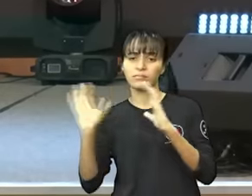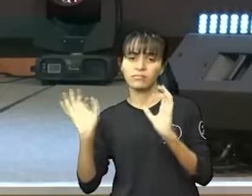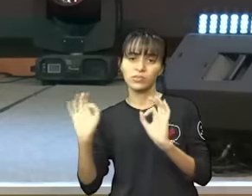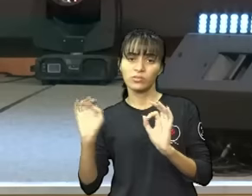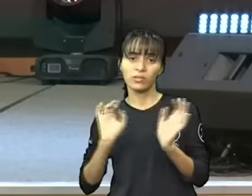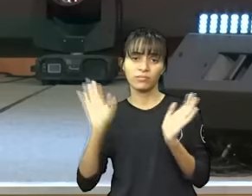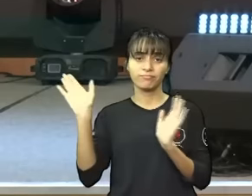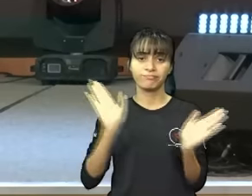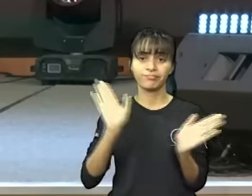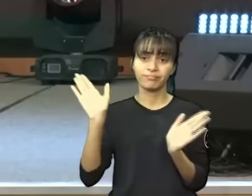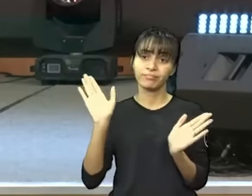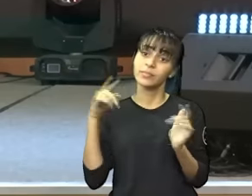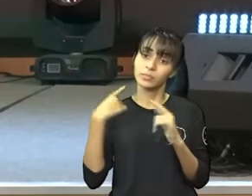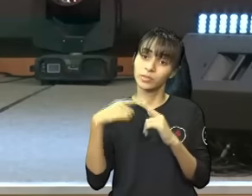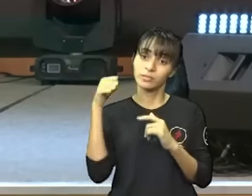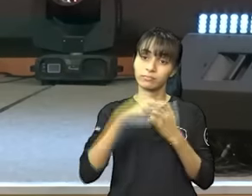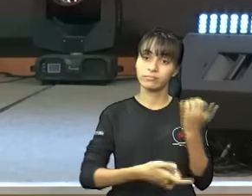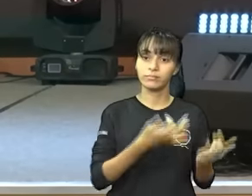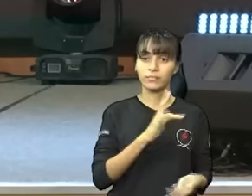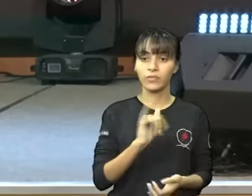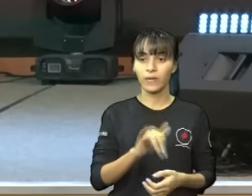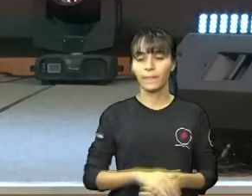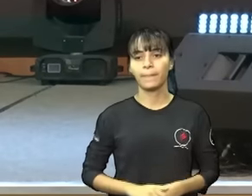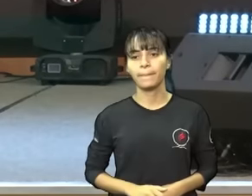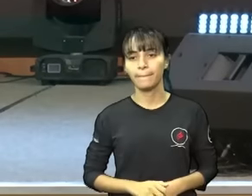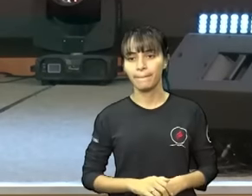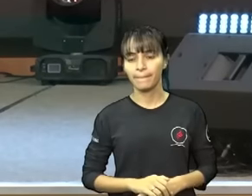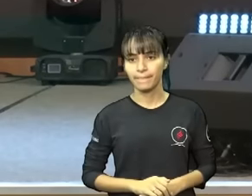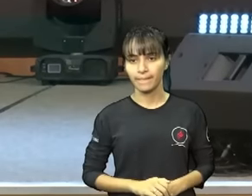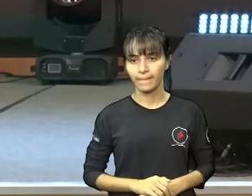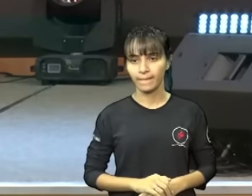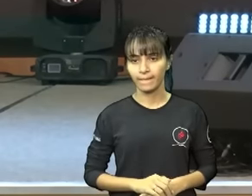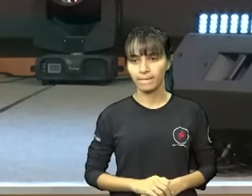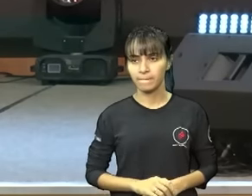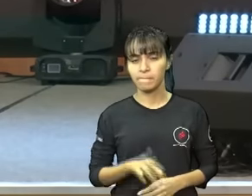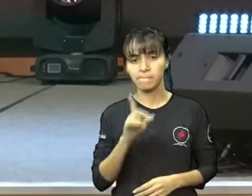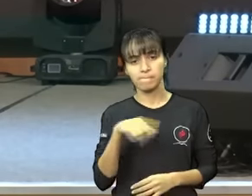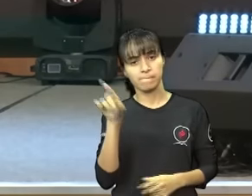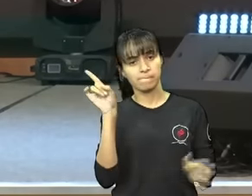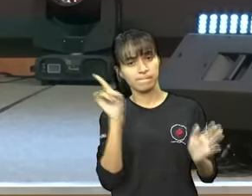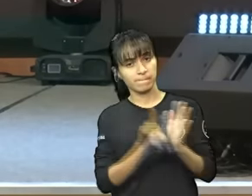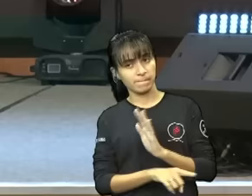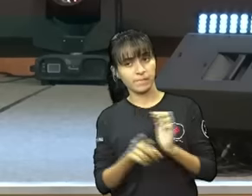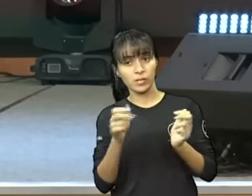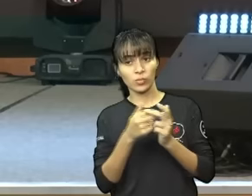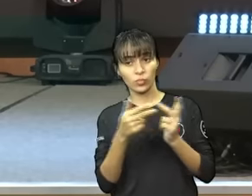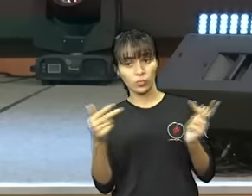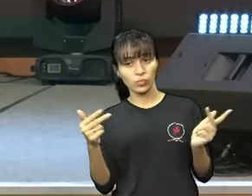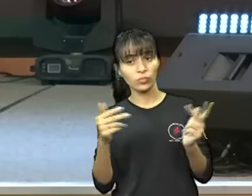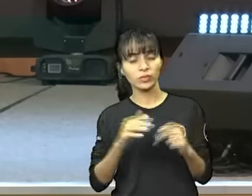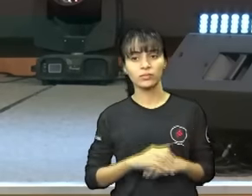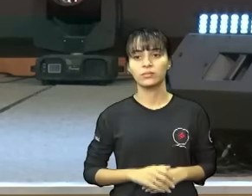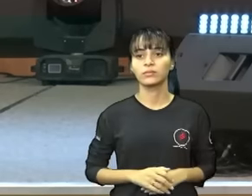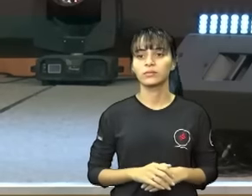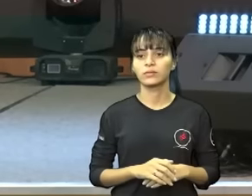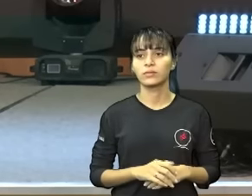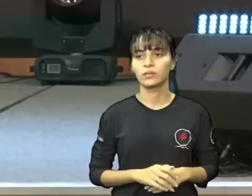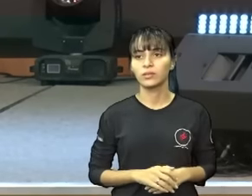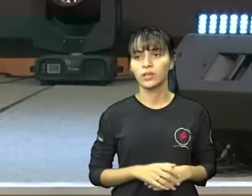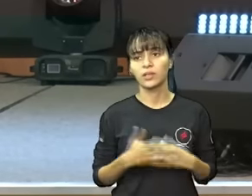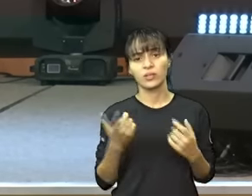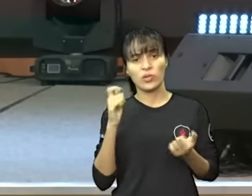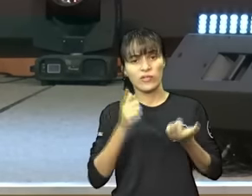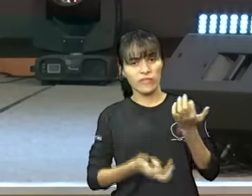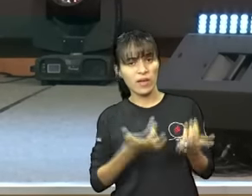dois caminhos é porque você vai para o inferno E aí você pergunta alguma coisa né então inferno